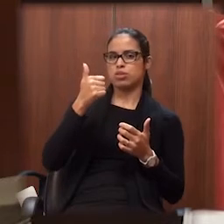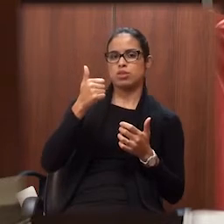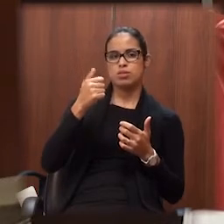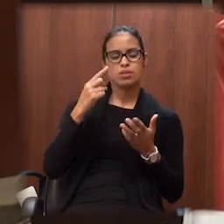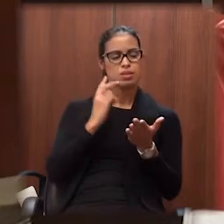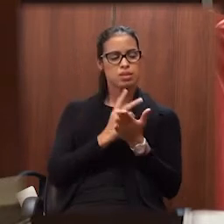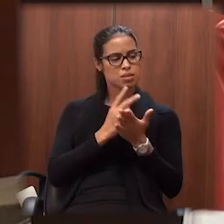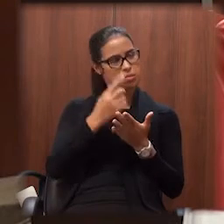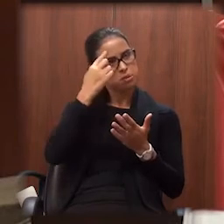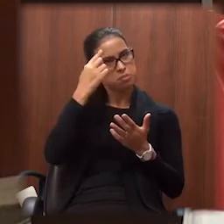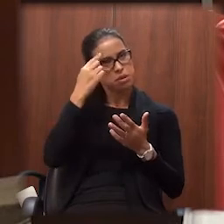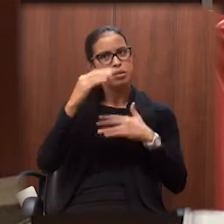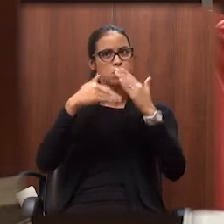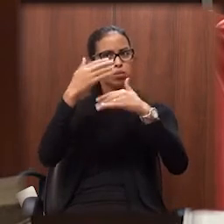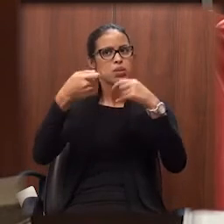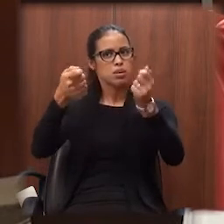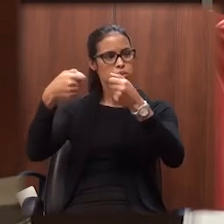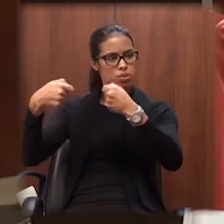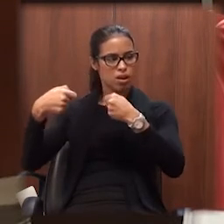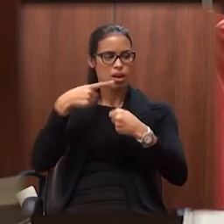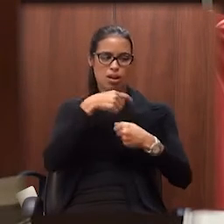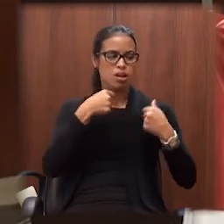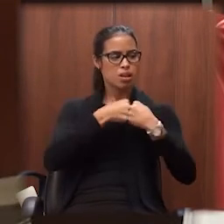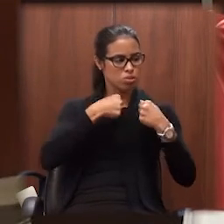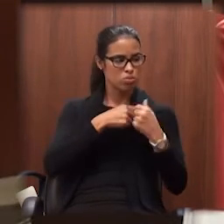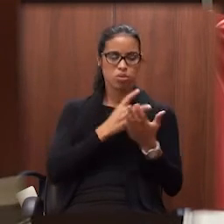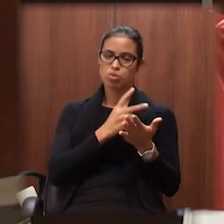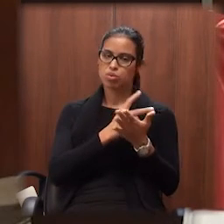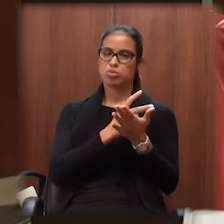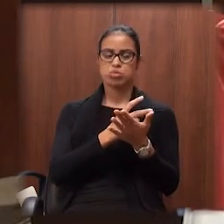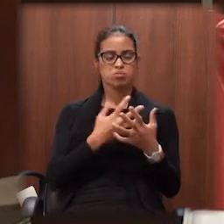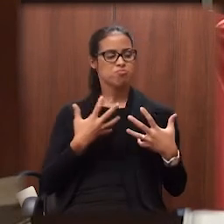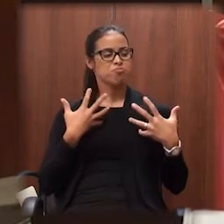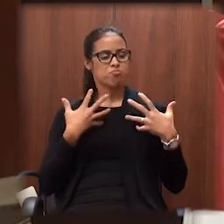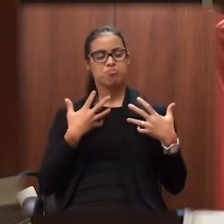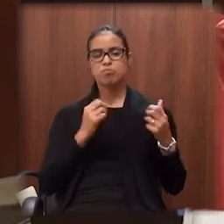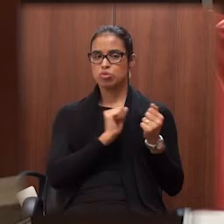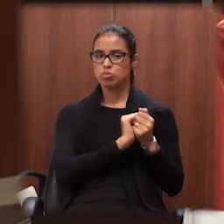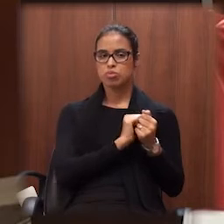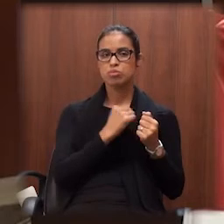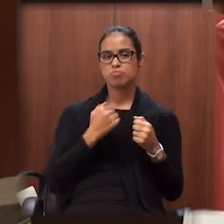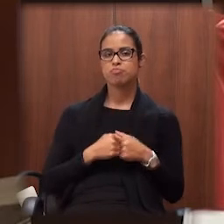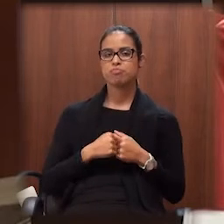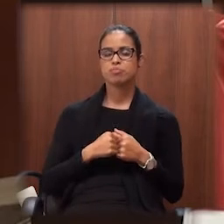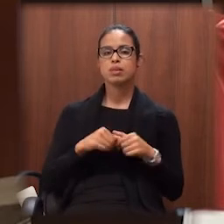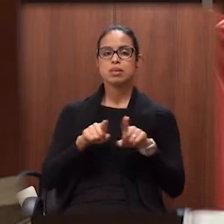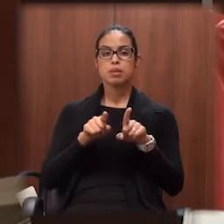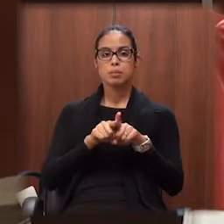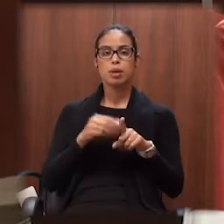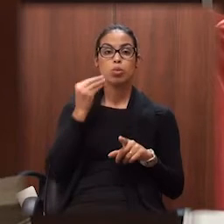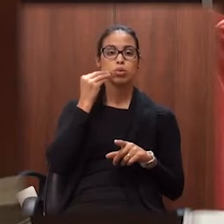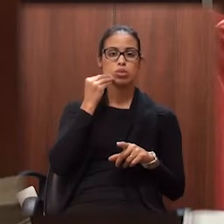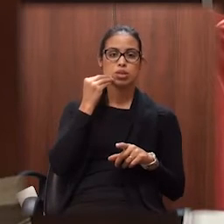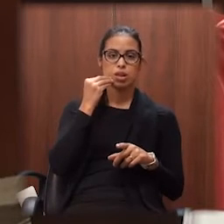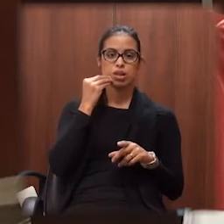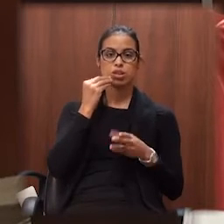otimismo, sempre renovando a luta. Gostaria também de aproveitar essa oportunidade inicial para